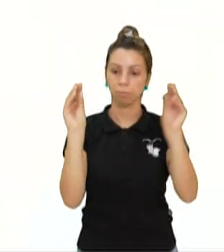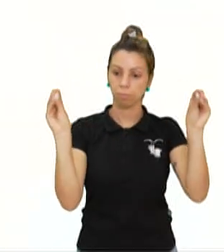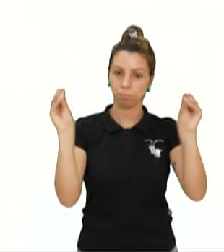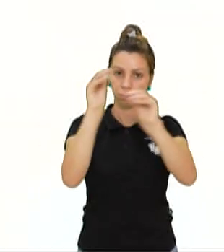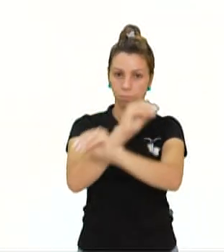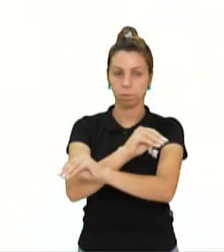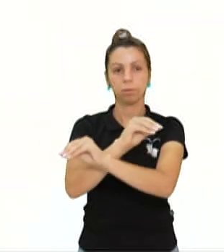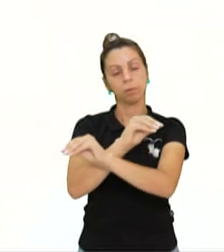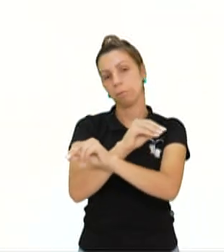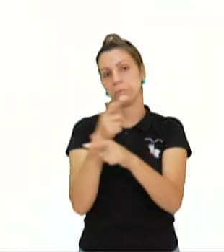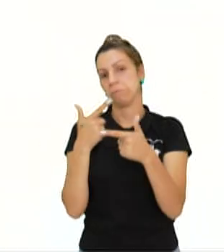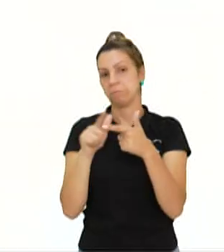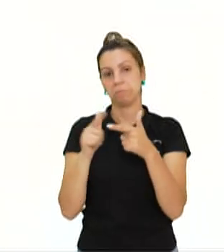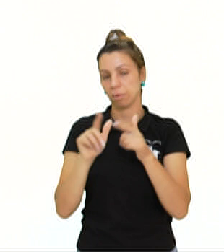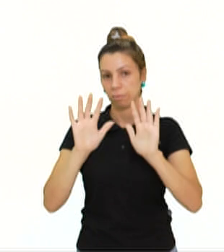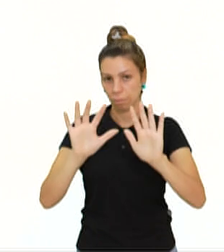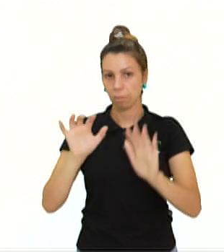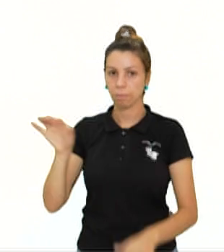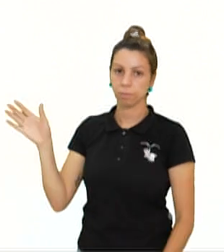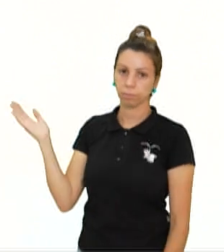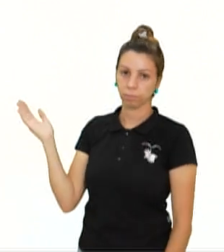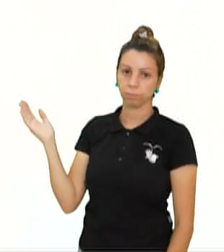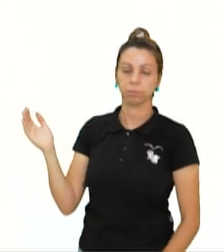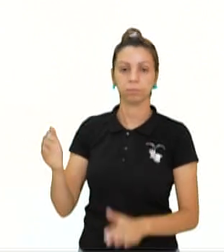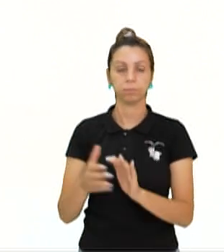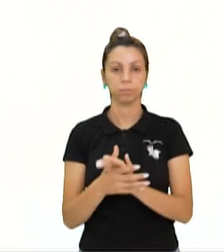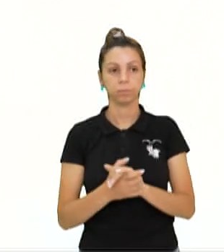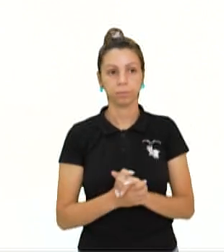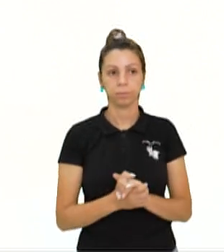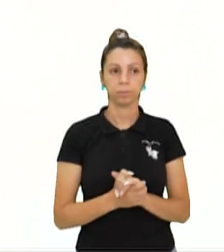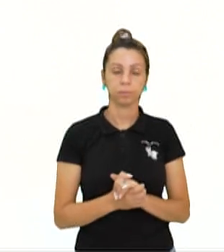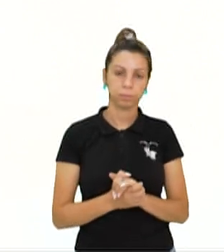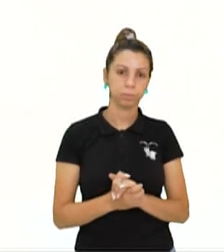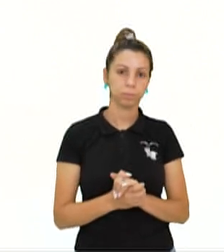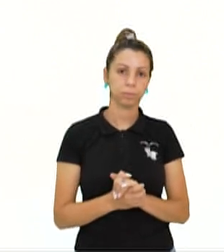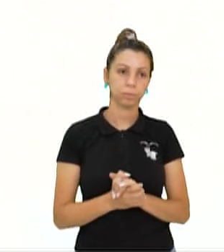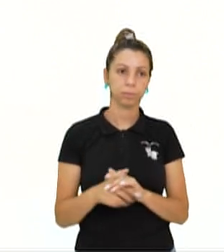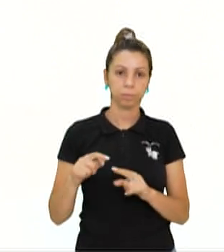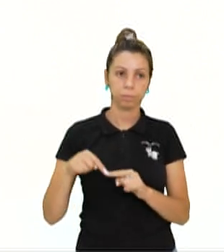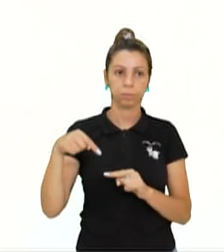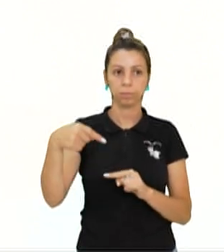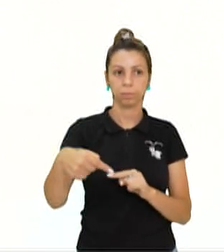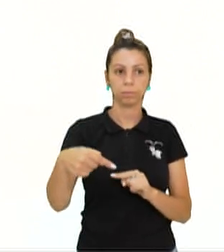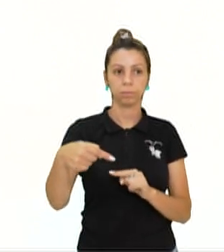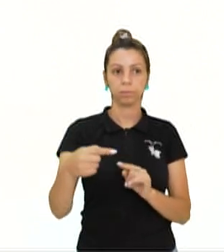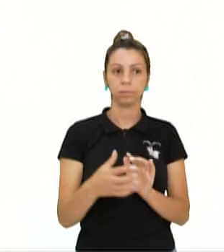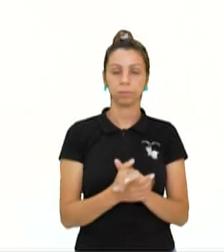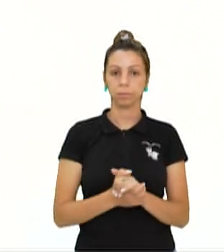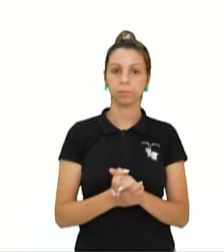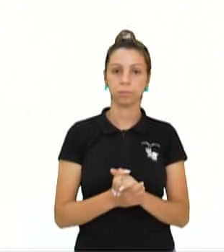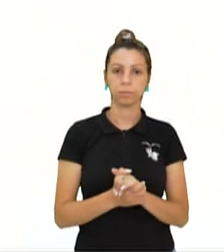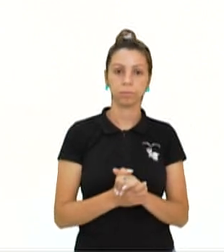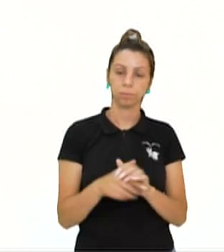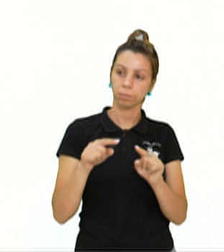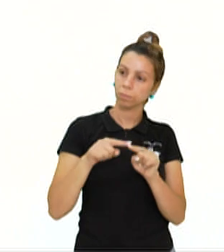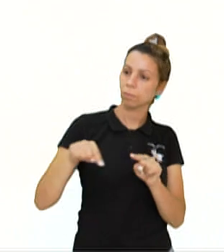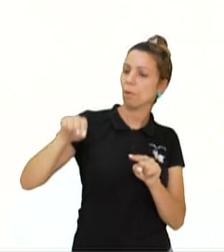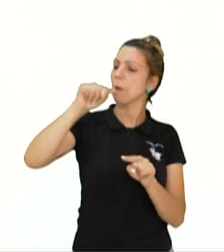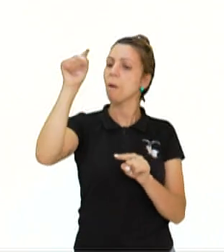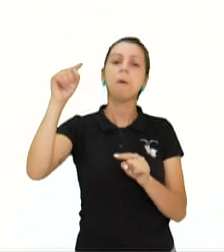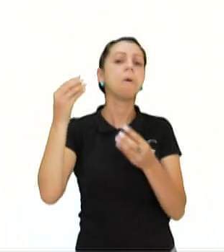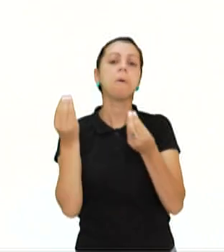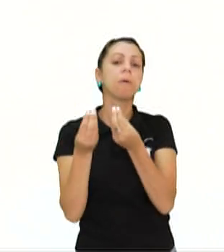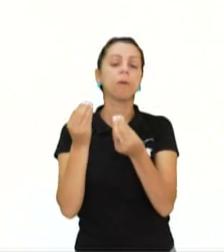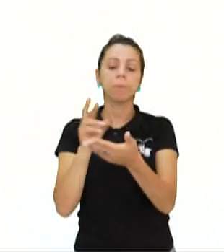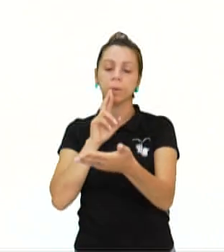dessa igualdade, não tem problema nenhum, ok? Levando isso para o próximo, está ali, né, do ladinho. Como é que eu vou resolver